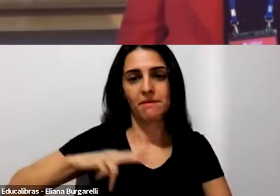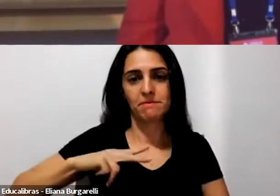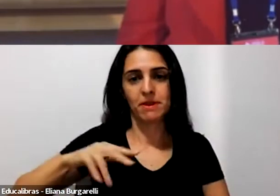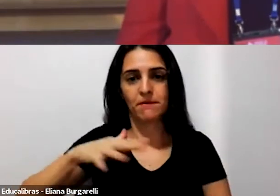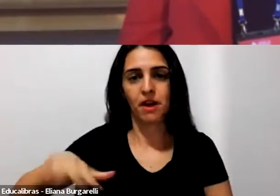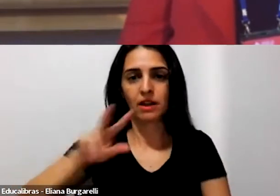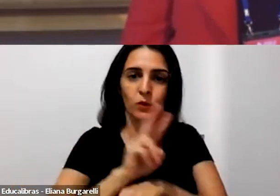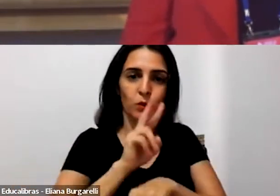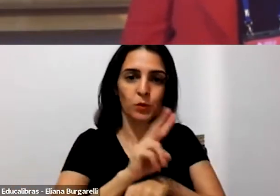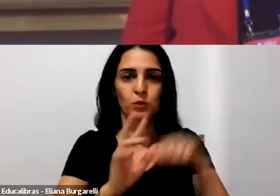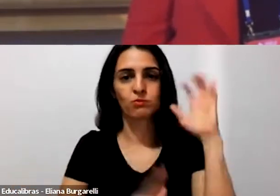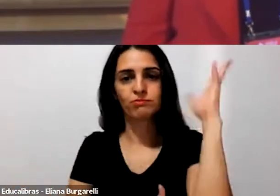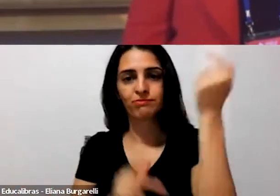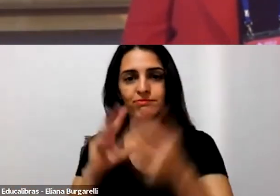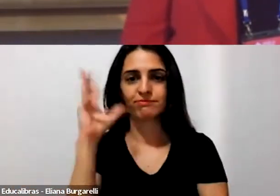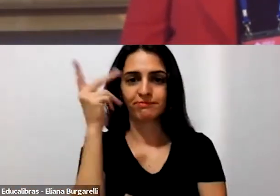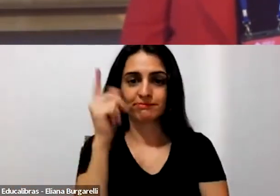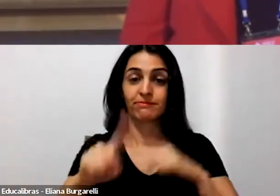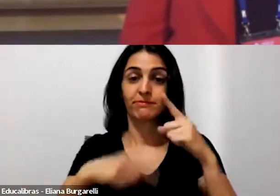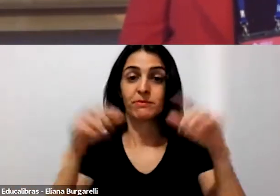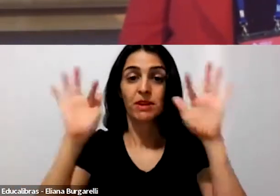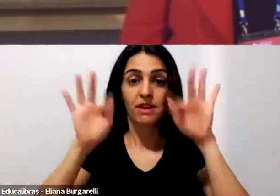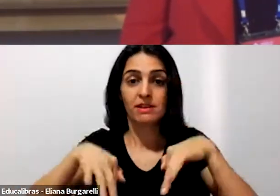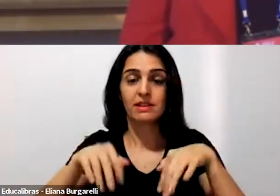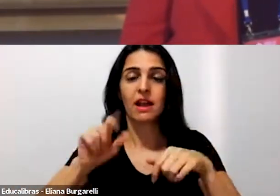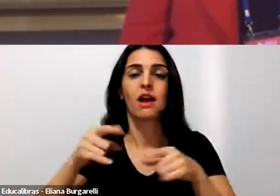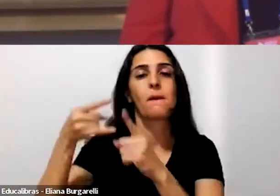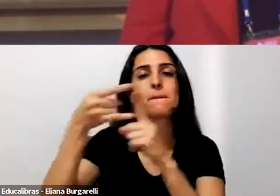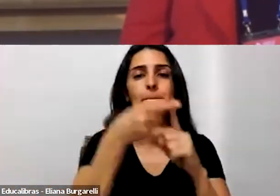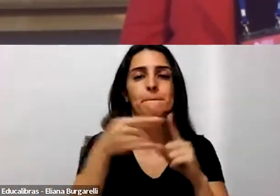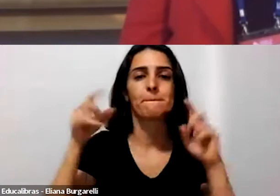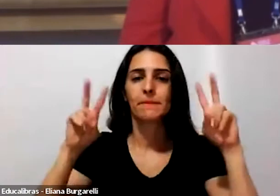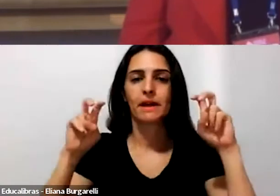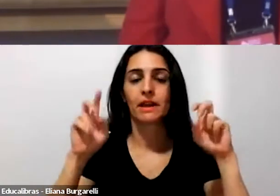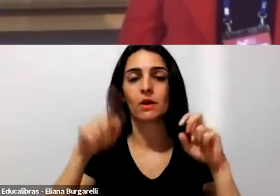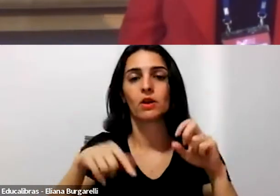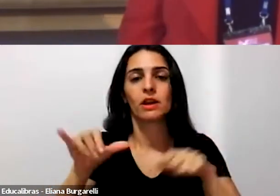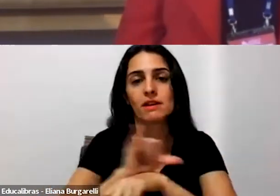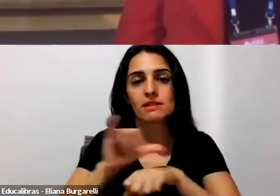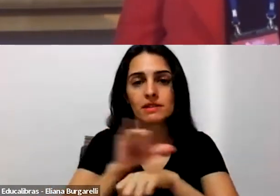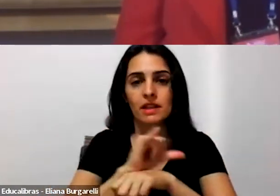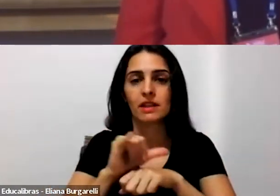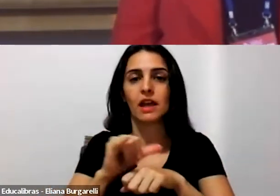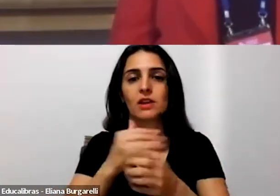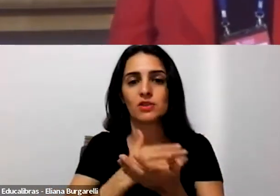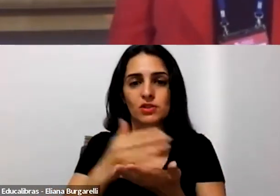ambiente. E, por fim, encerraremos a programação do dia com o painel Caminhos para a adesão do Brasil na OCDE.